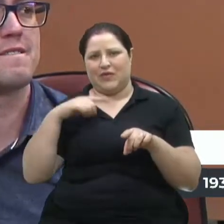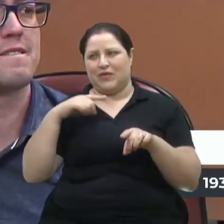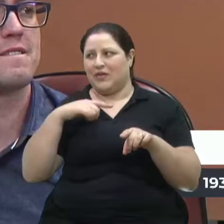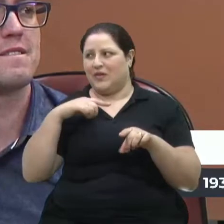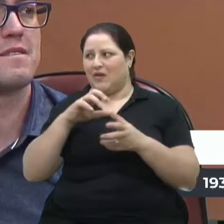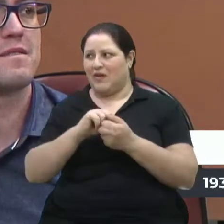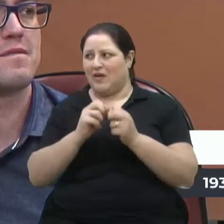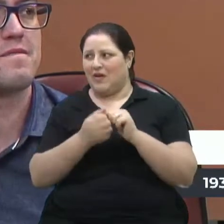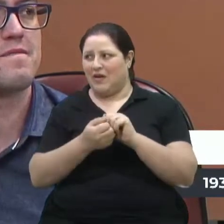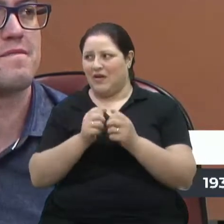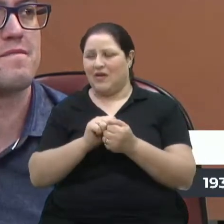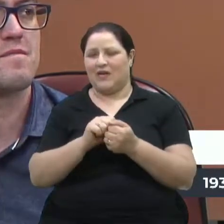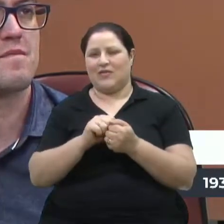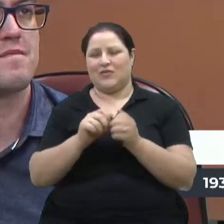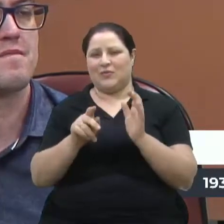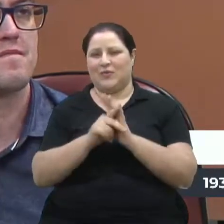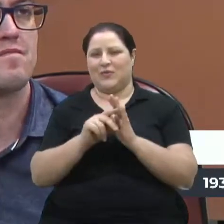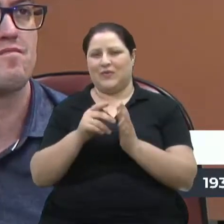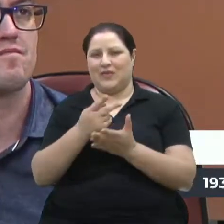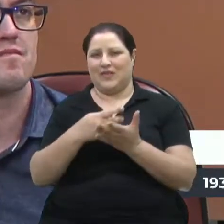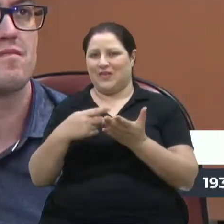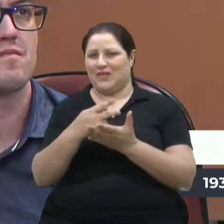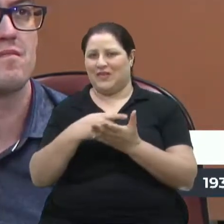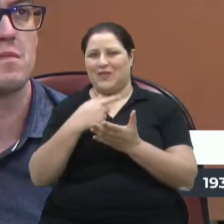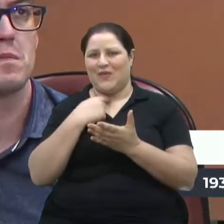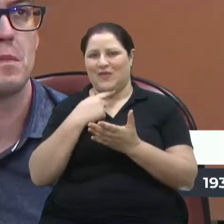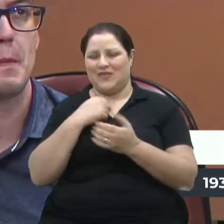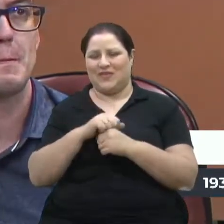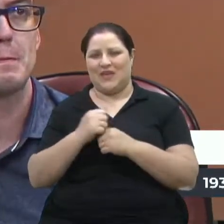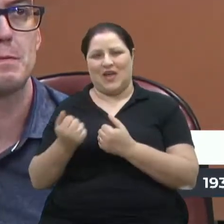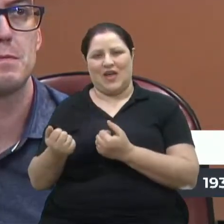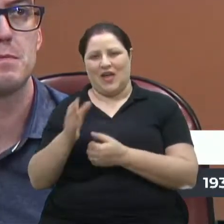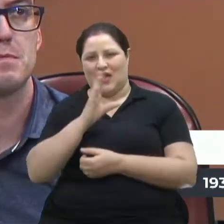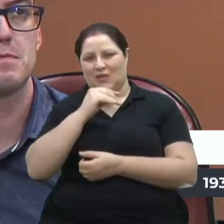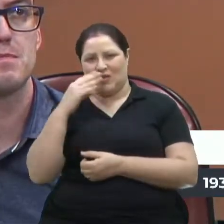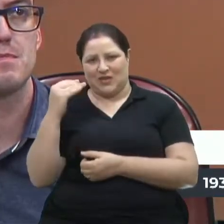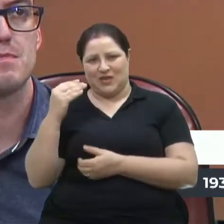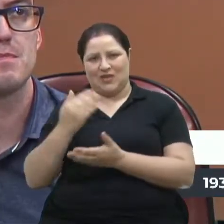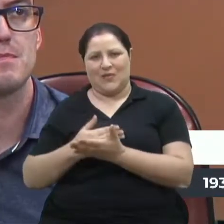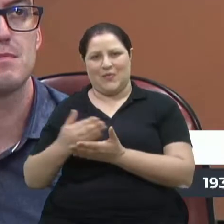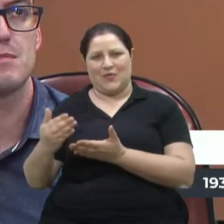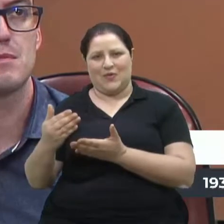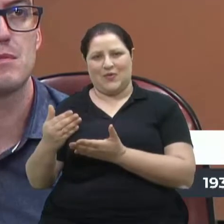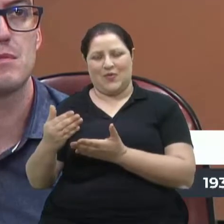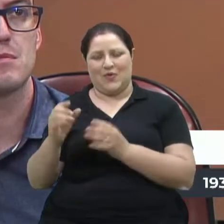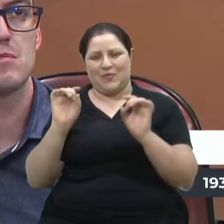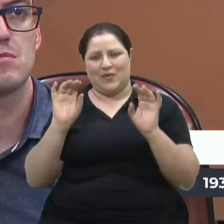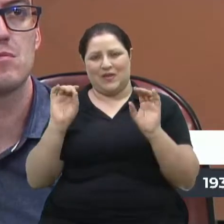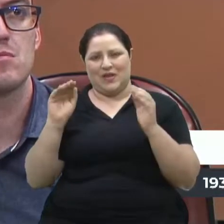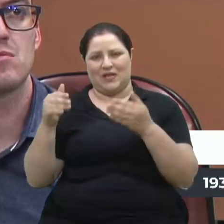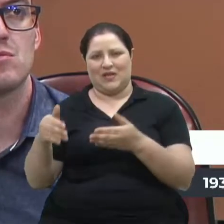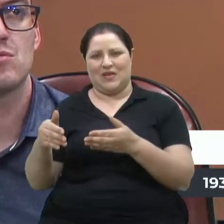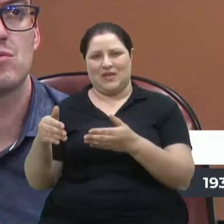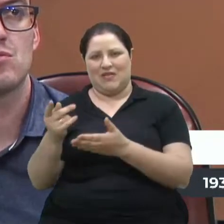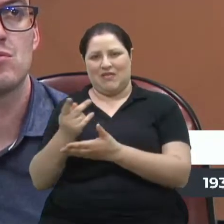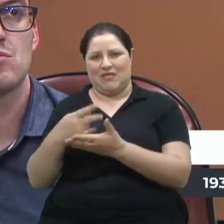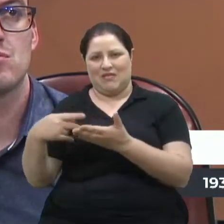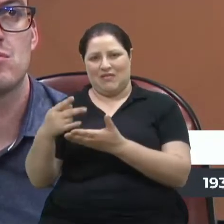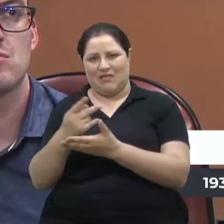artes, principalmente o desenho. Na adolescência, começou a se especializar em desenho na